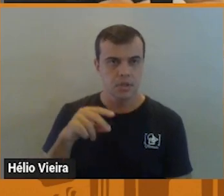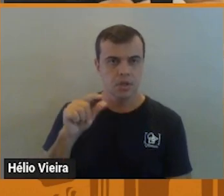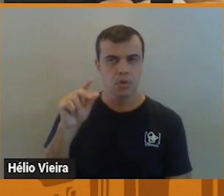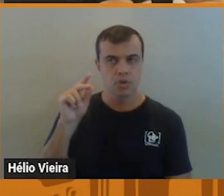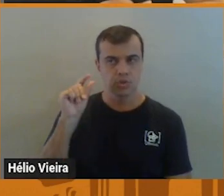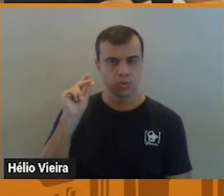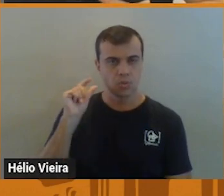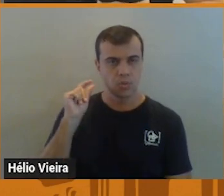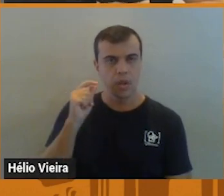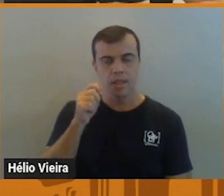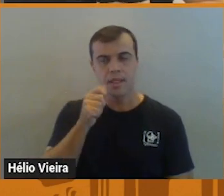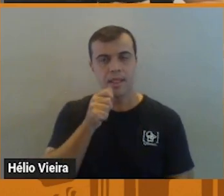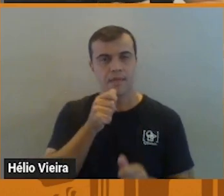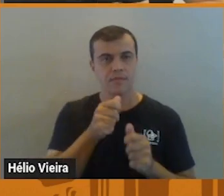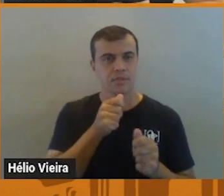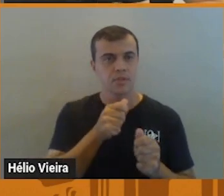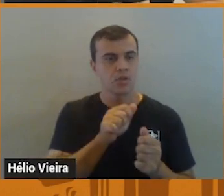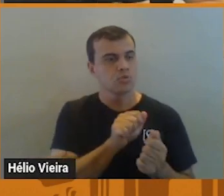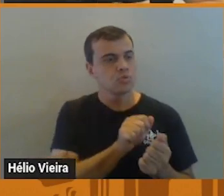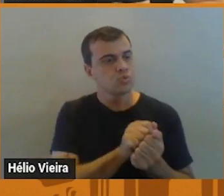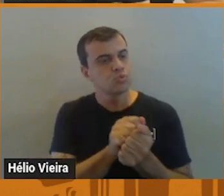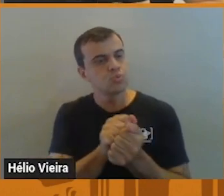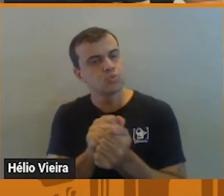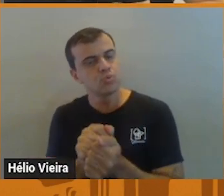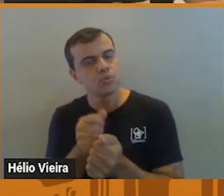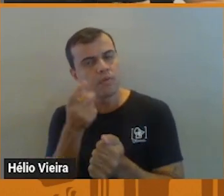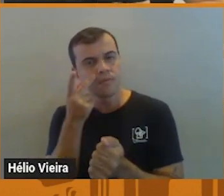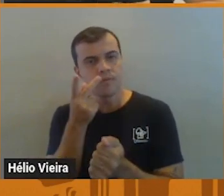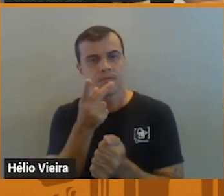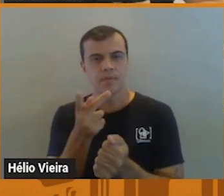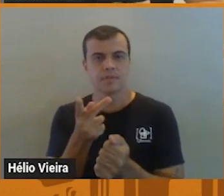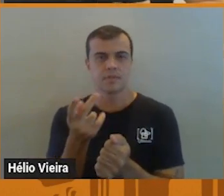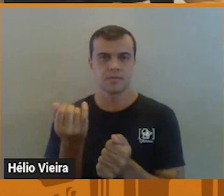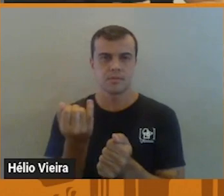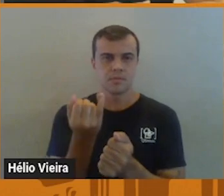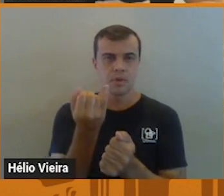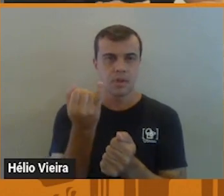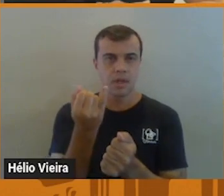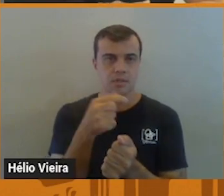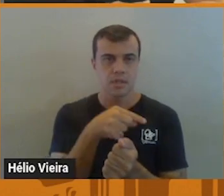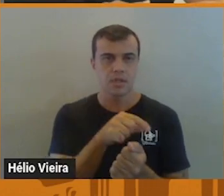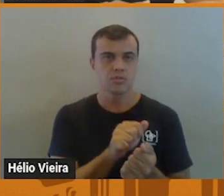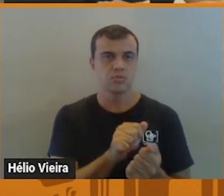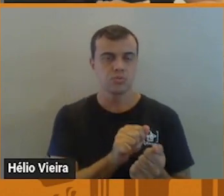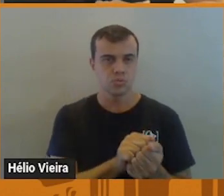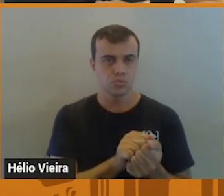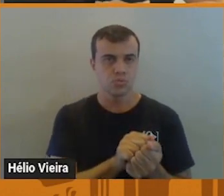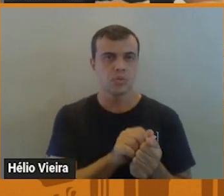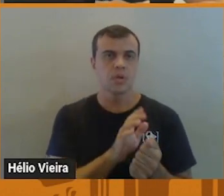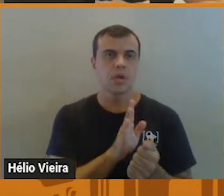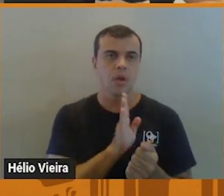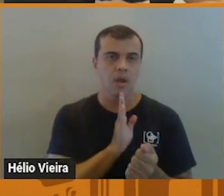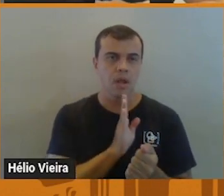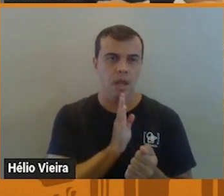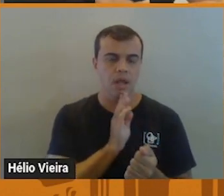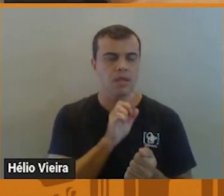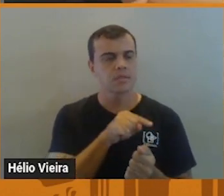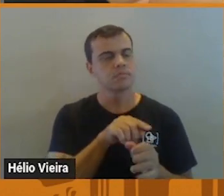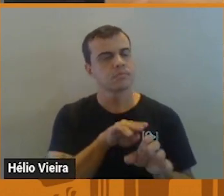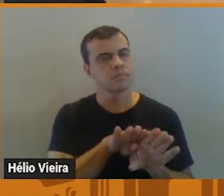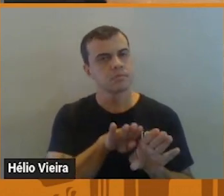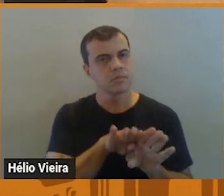que ele entrevistou o acompanhasse, para ele também conhecer, ele